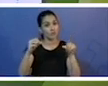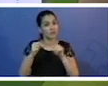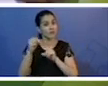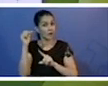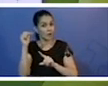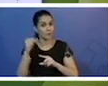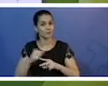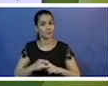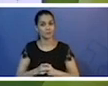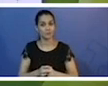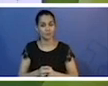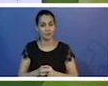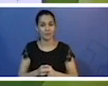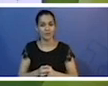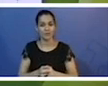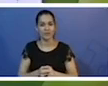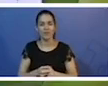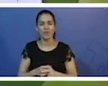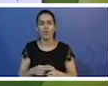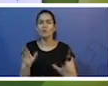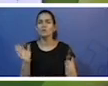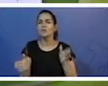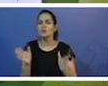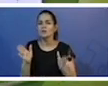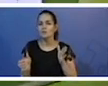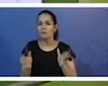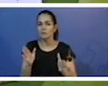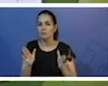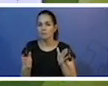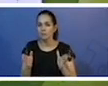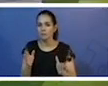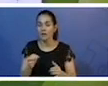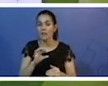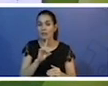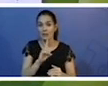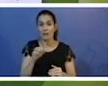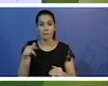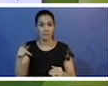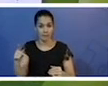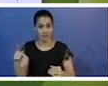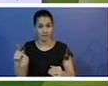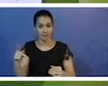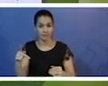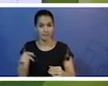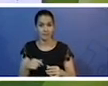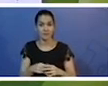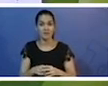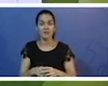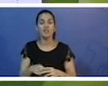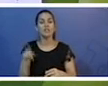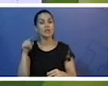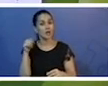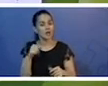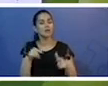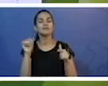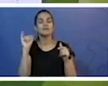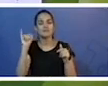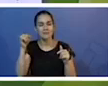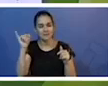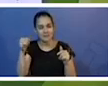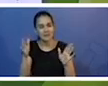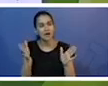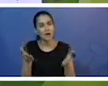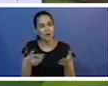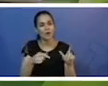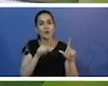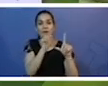graus. O segmento DP parte do vértice D e é perpendicular